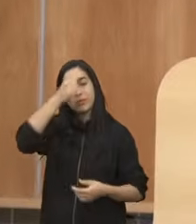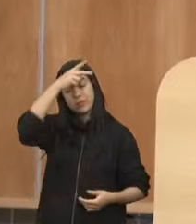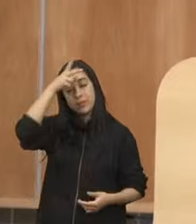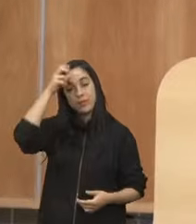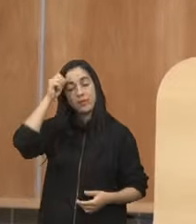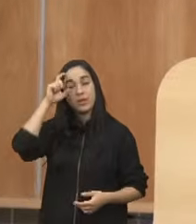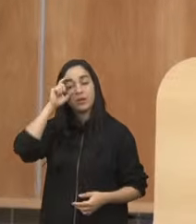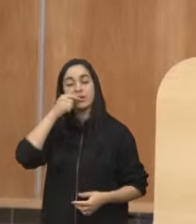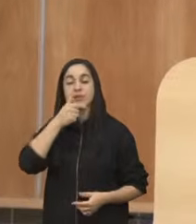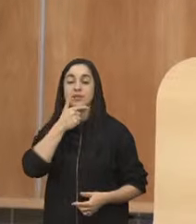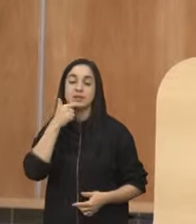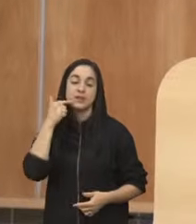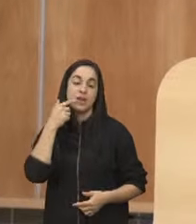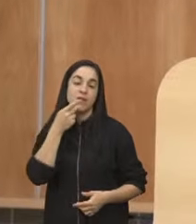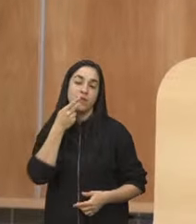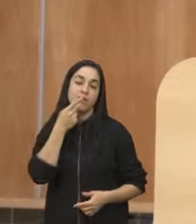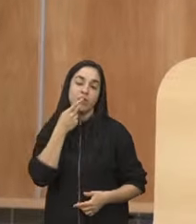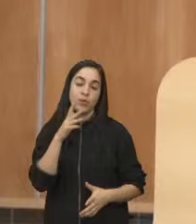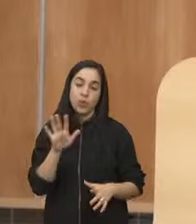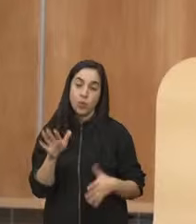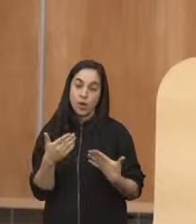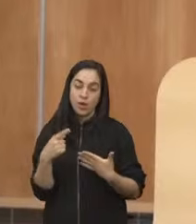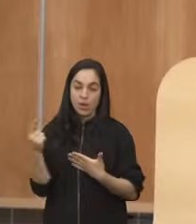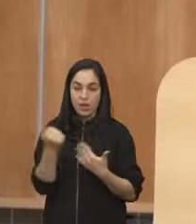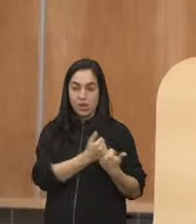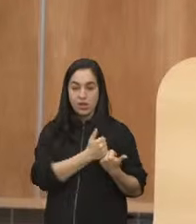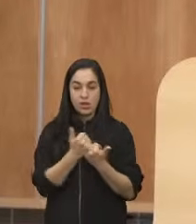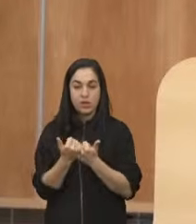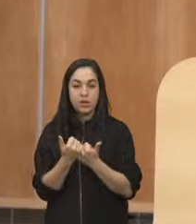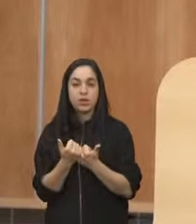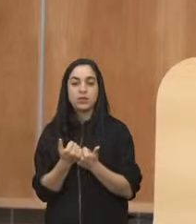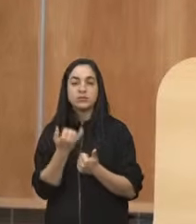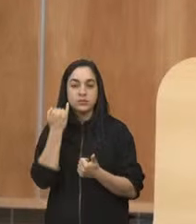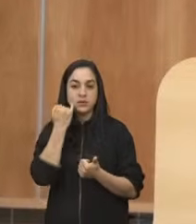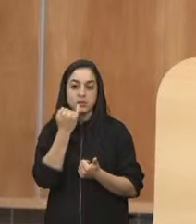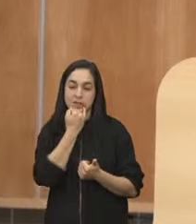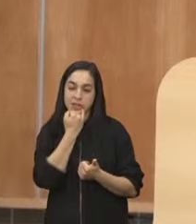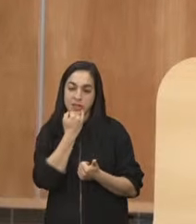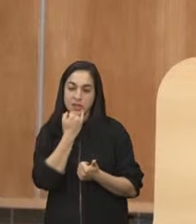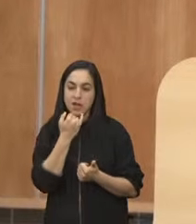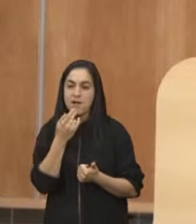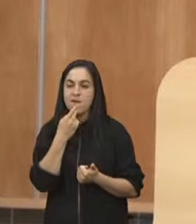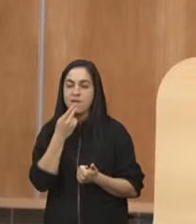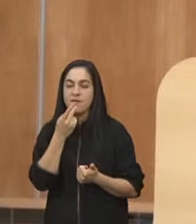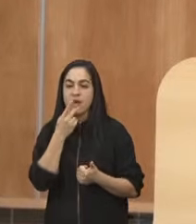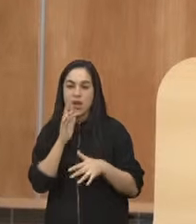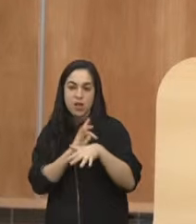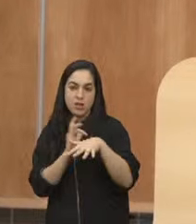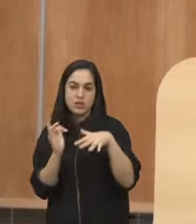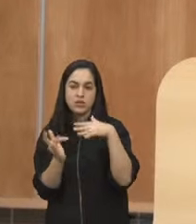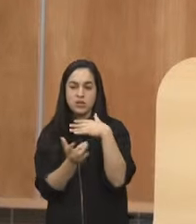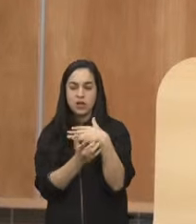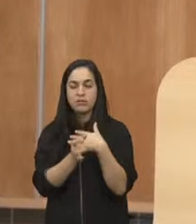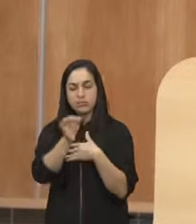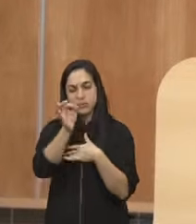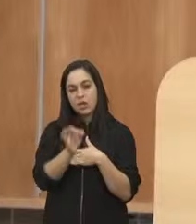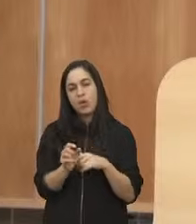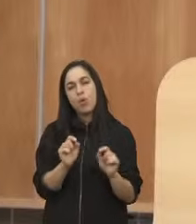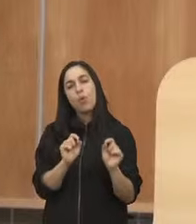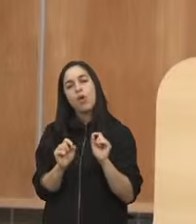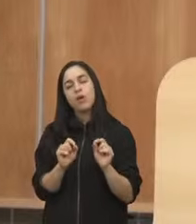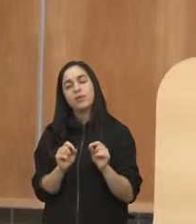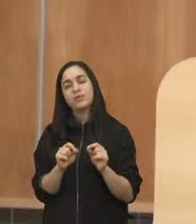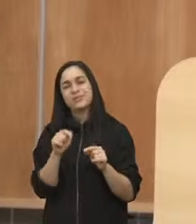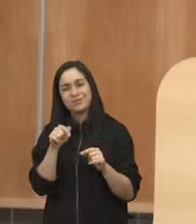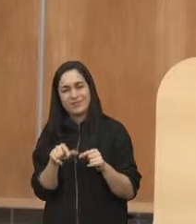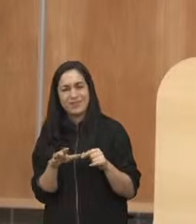falou, né? Quando o Celso assumiu a prefeitura, ele disse na rede social dele, está certo, Marcelo? Falou assim, a